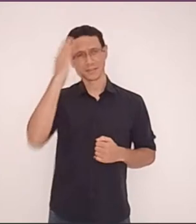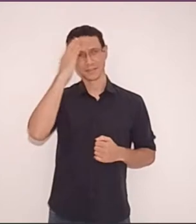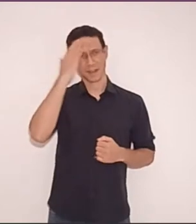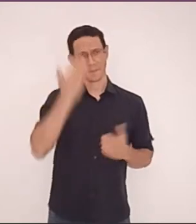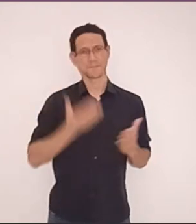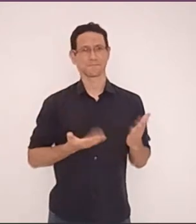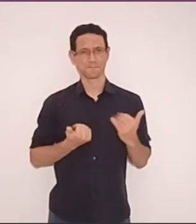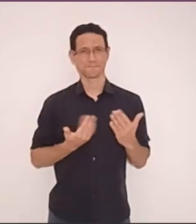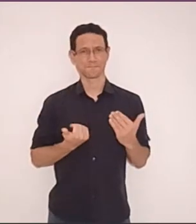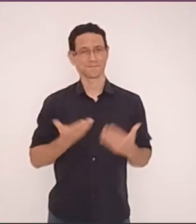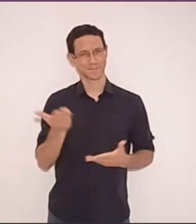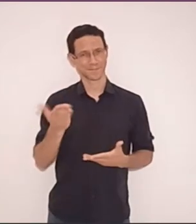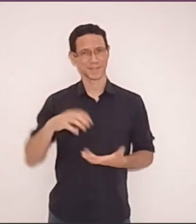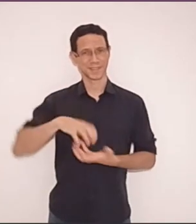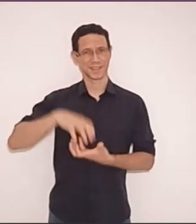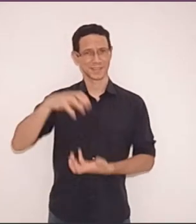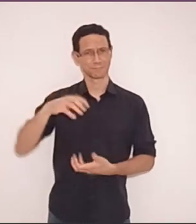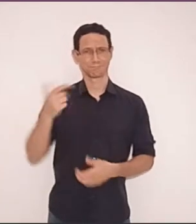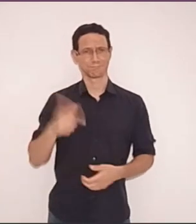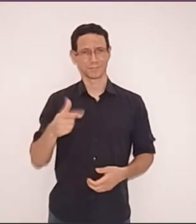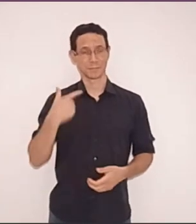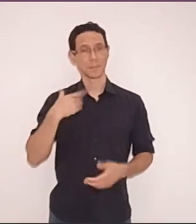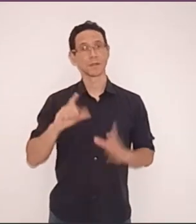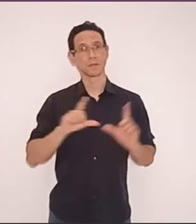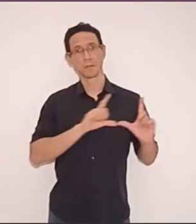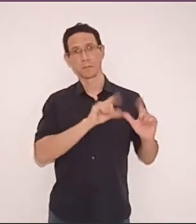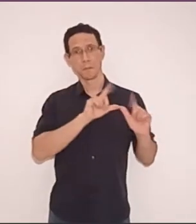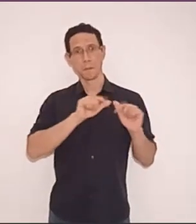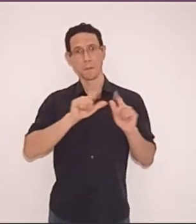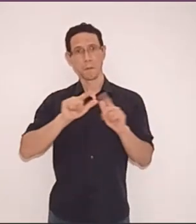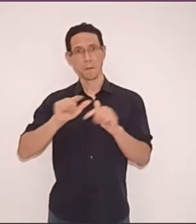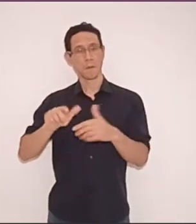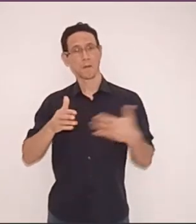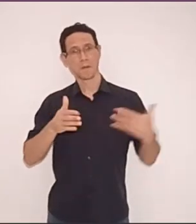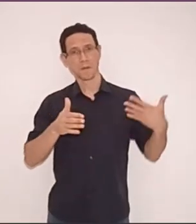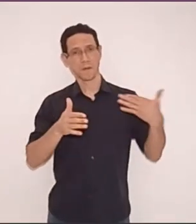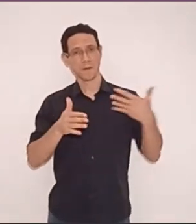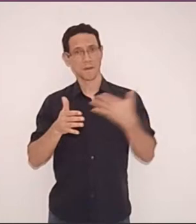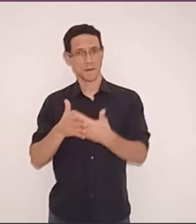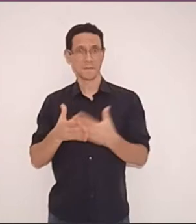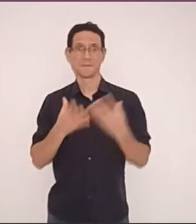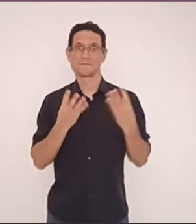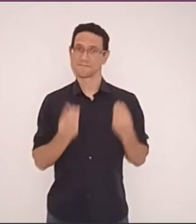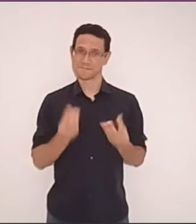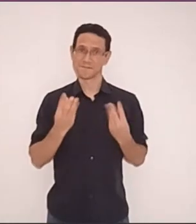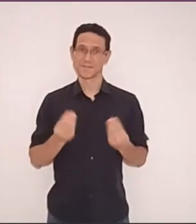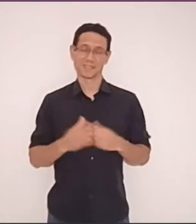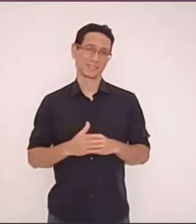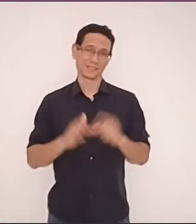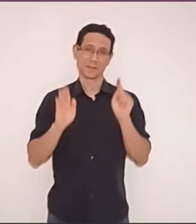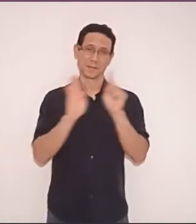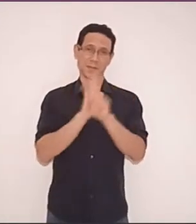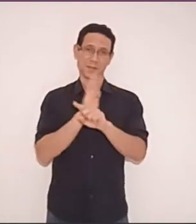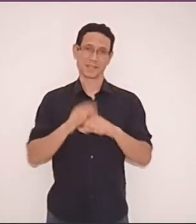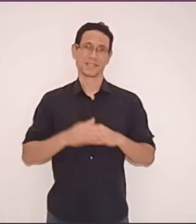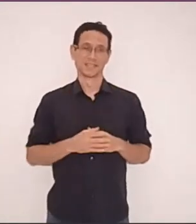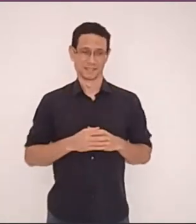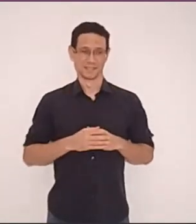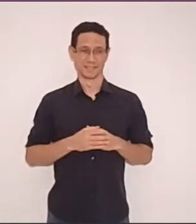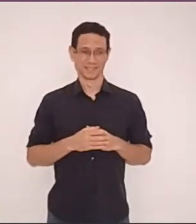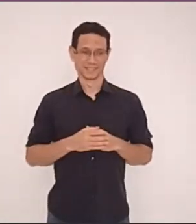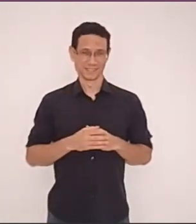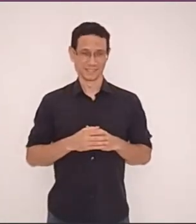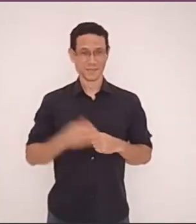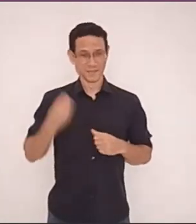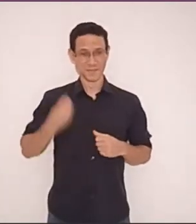sendo mais nova aqui na roda Você tem uma trajetória de muitos quilômetros rodados te pergunto você